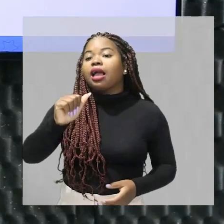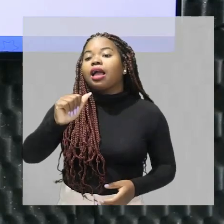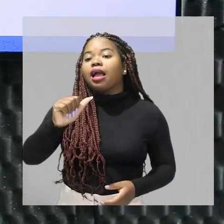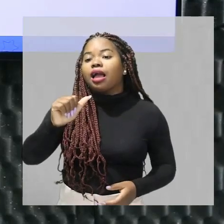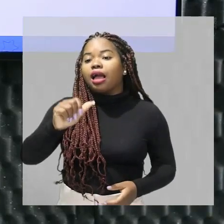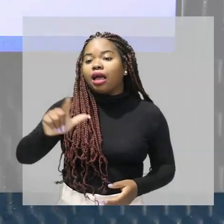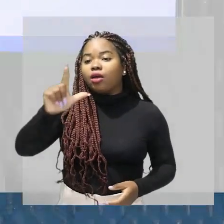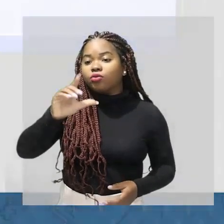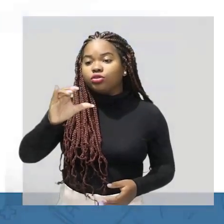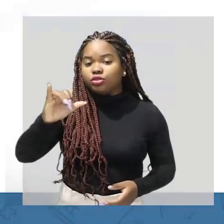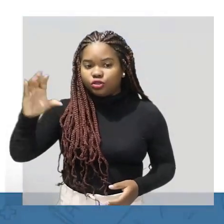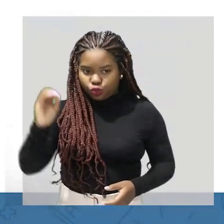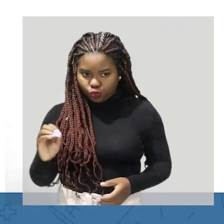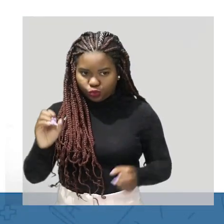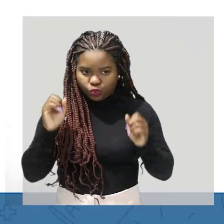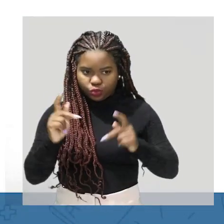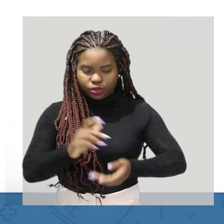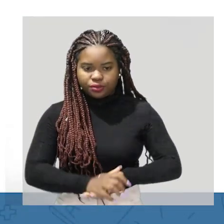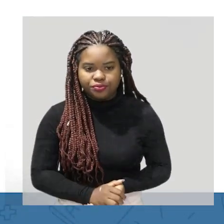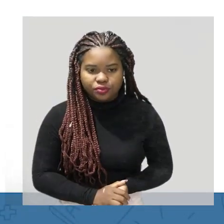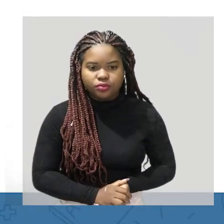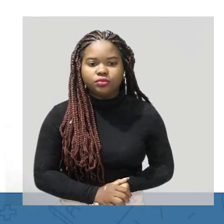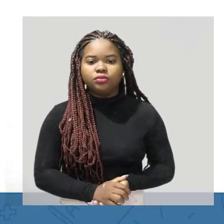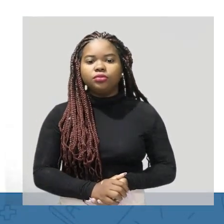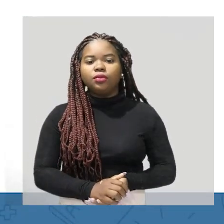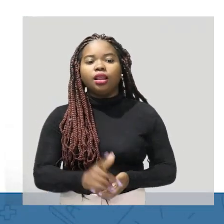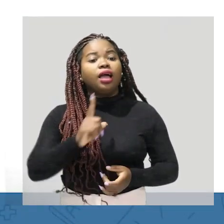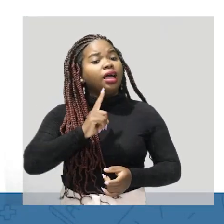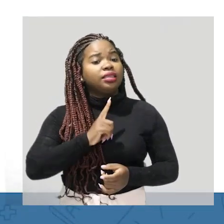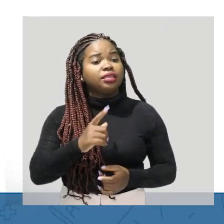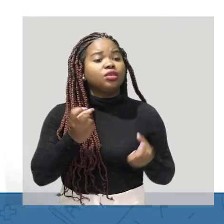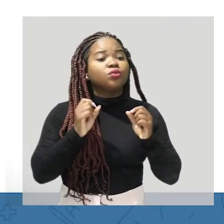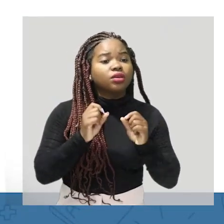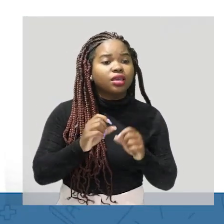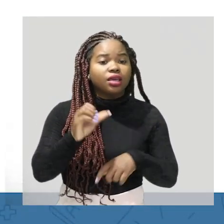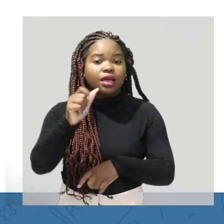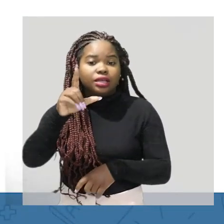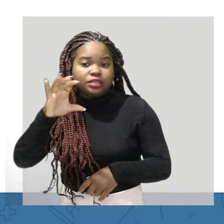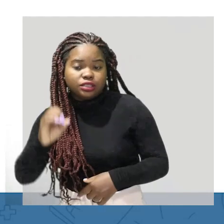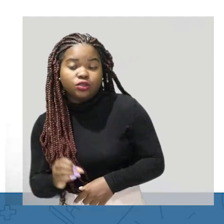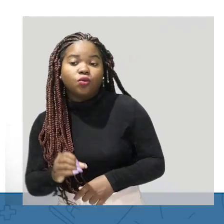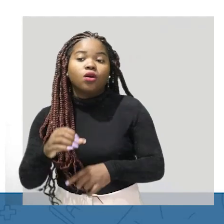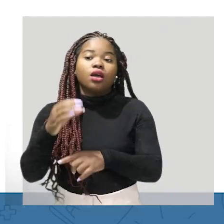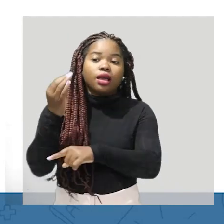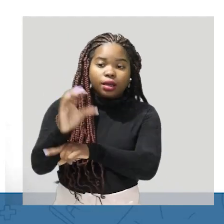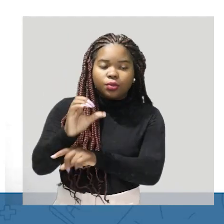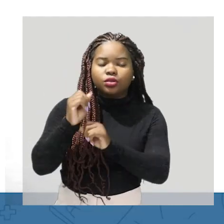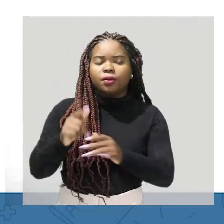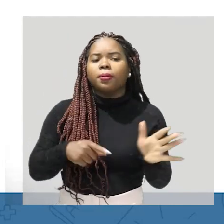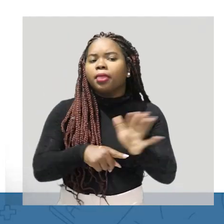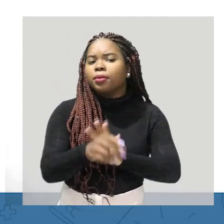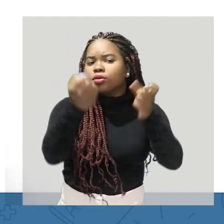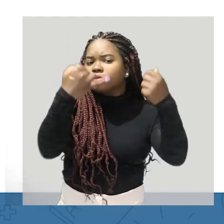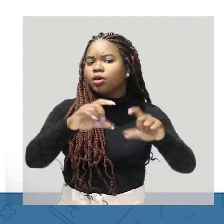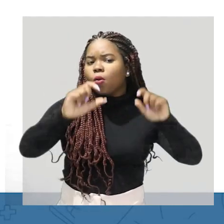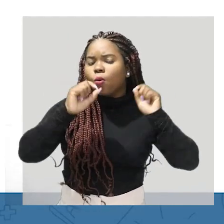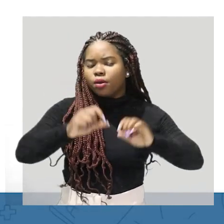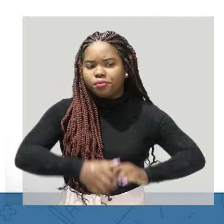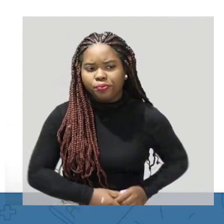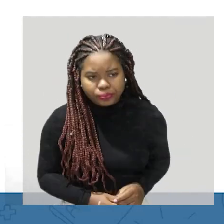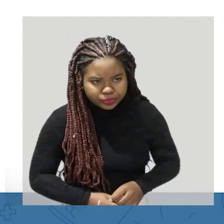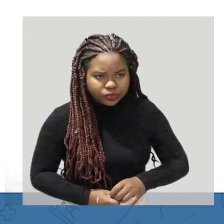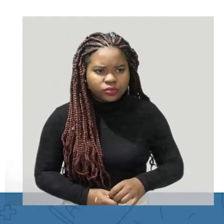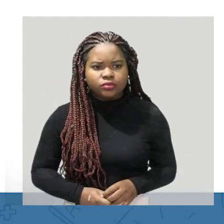no H2CO3, o ácido carbônico. Tá certo? Bom, pergunta. A